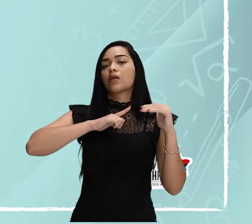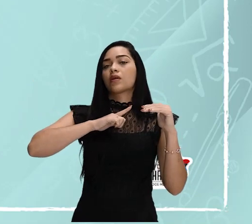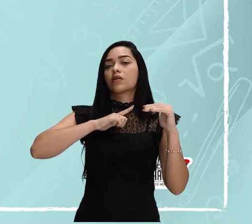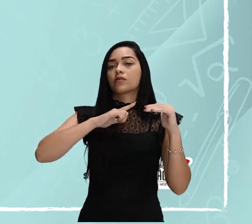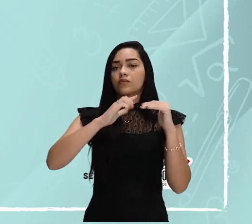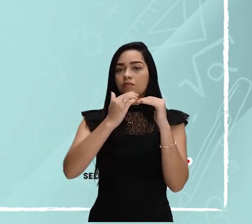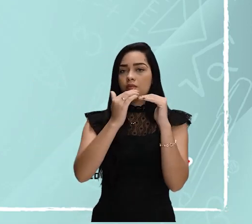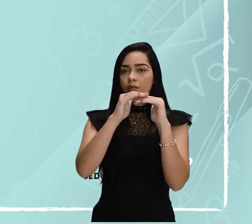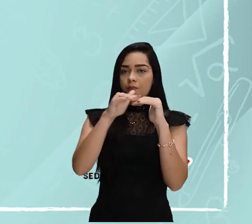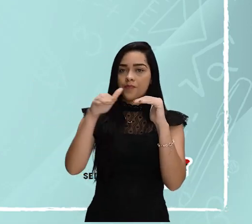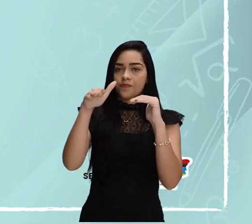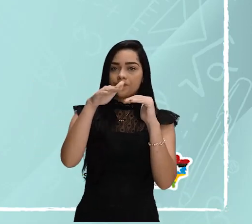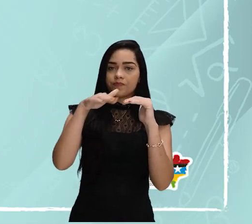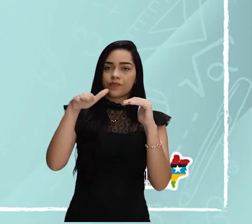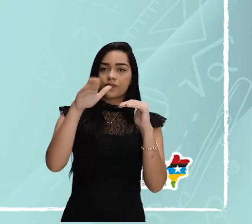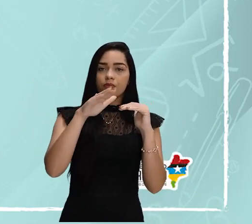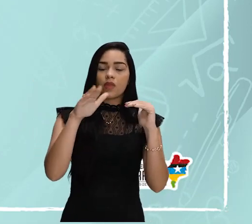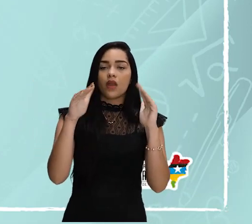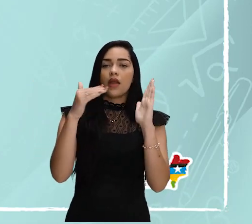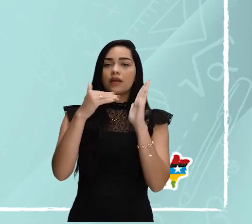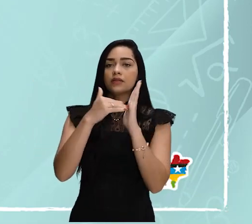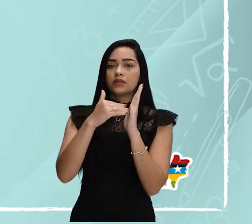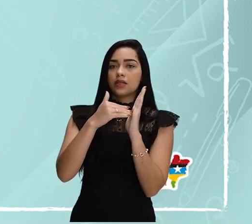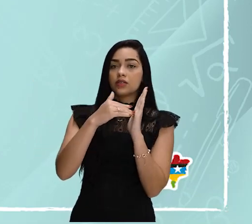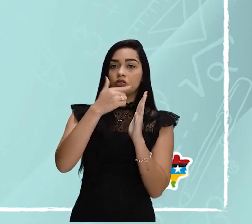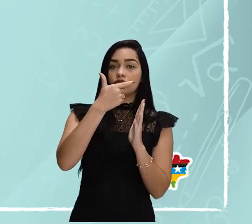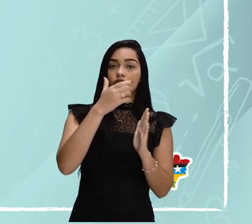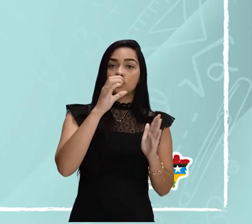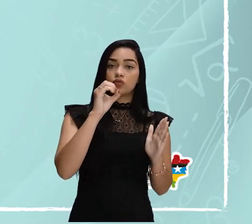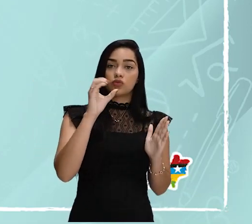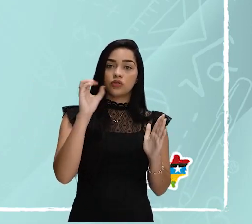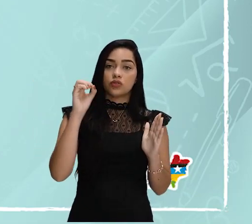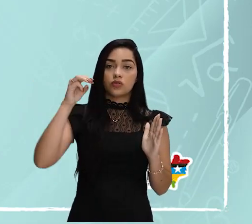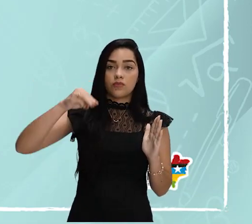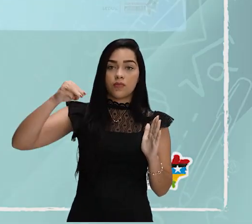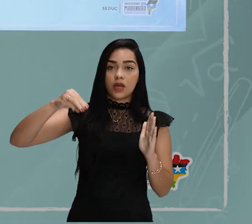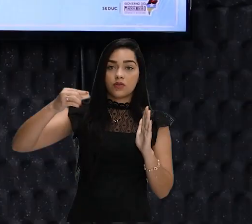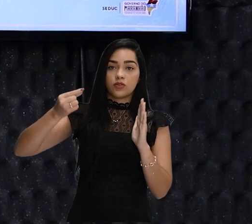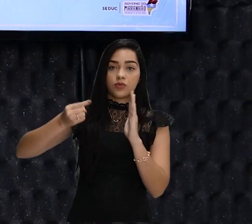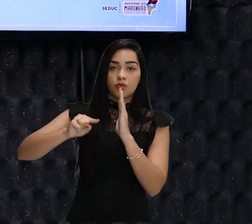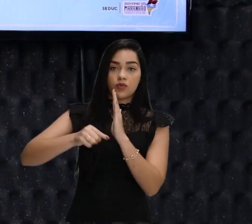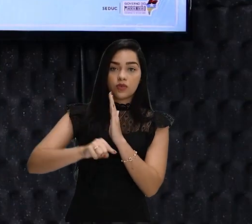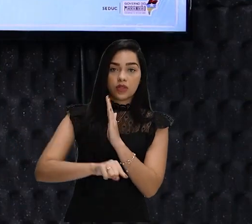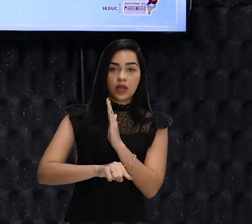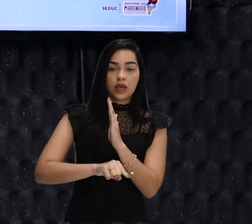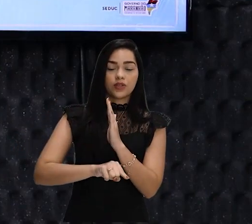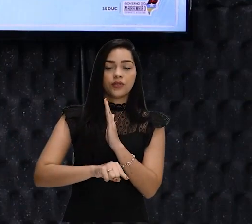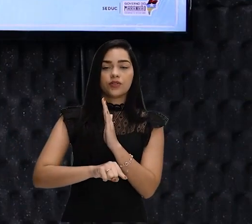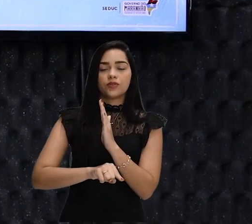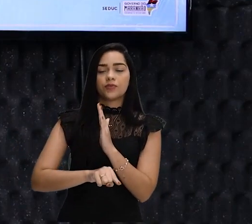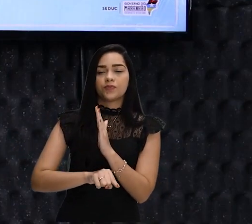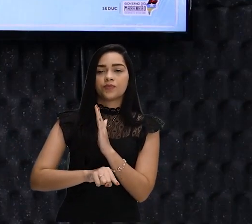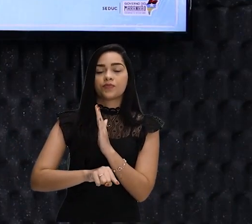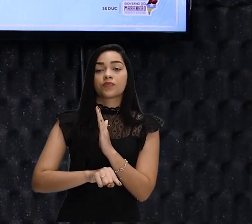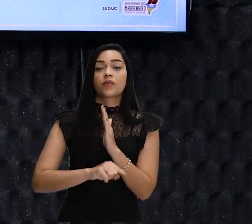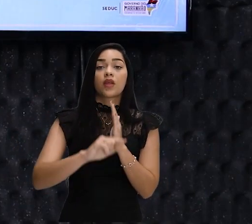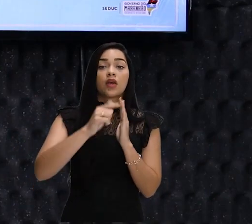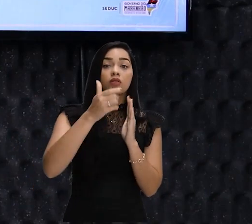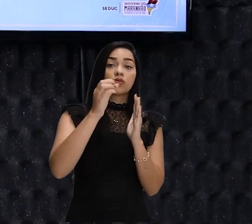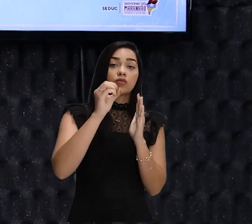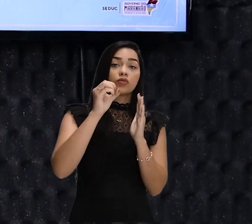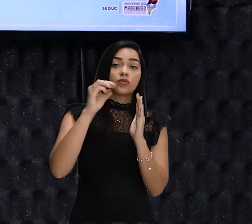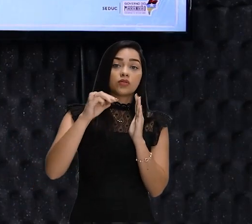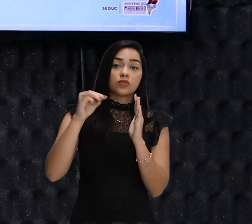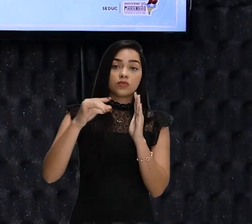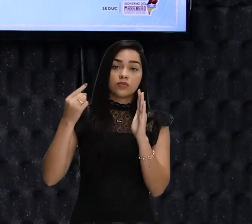a superfície até cerca de 200 metros de profundidade. A partir de 200 metros